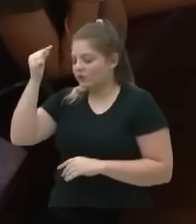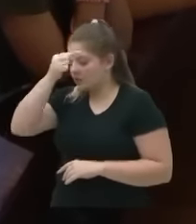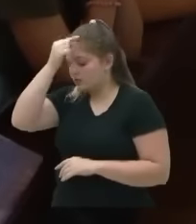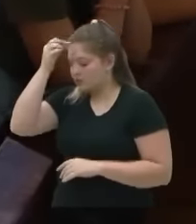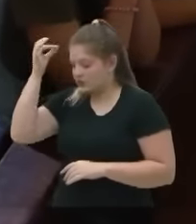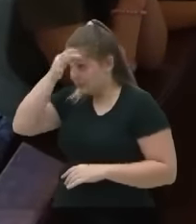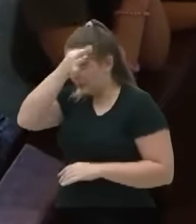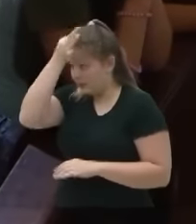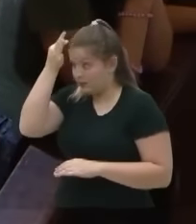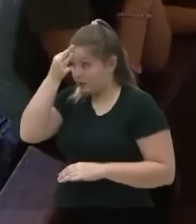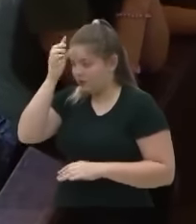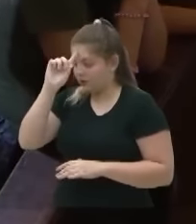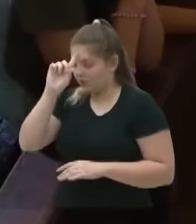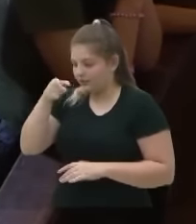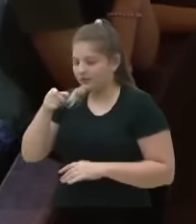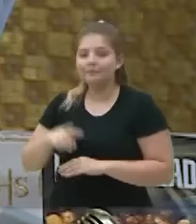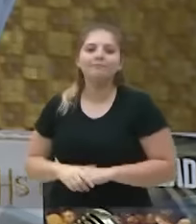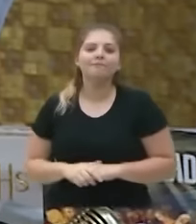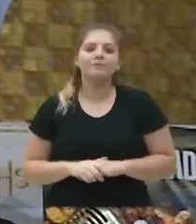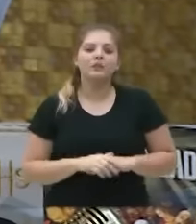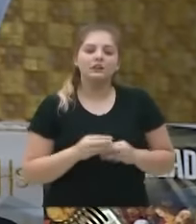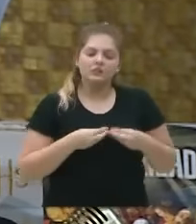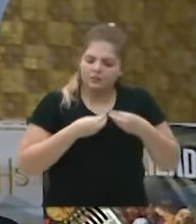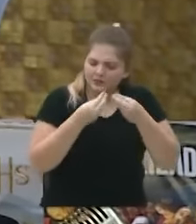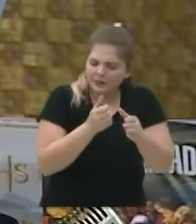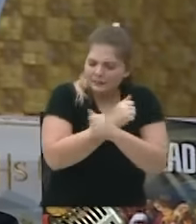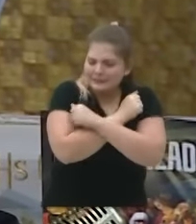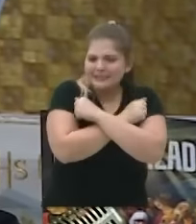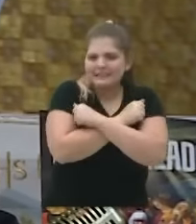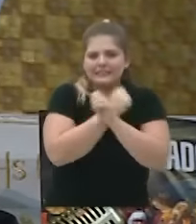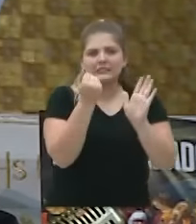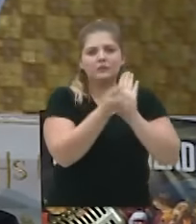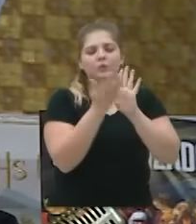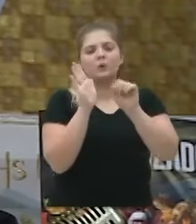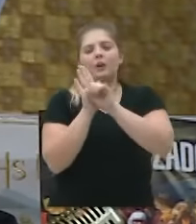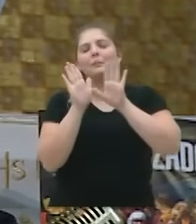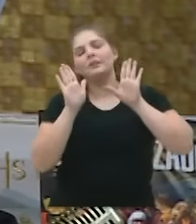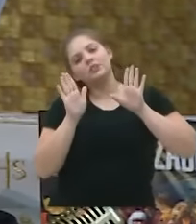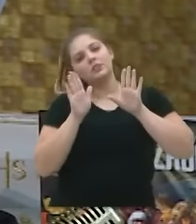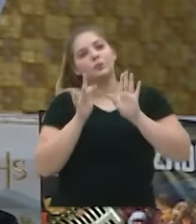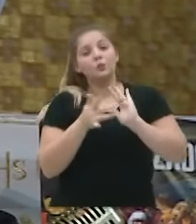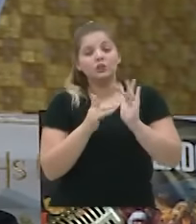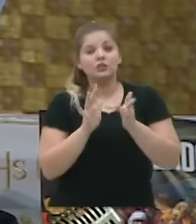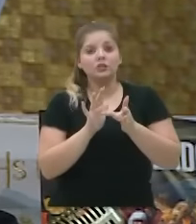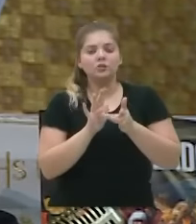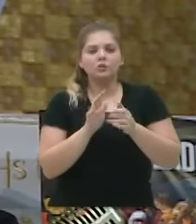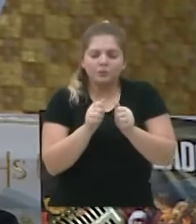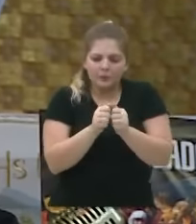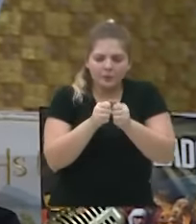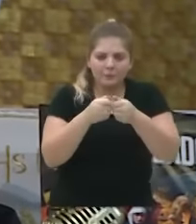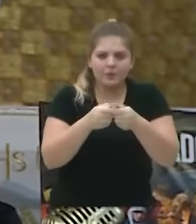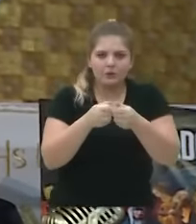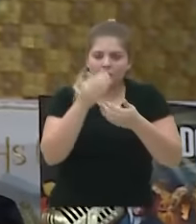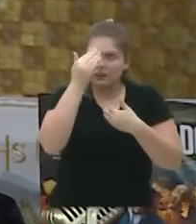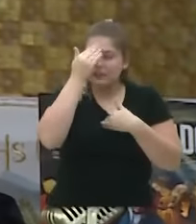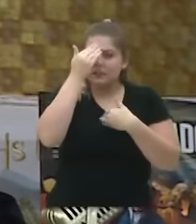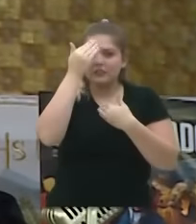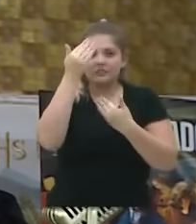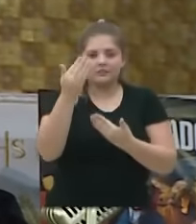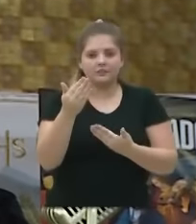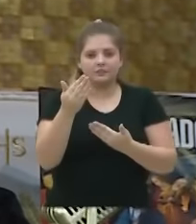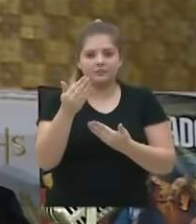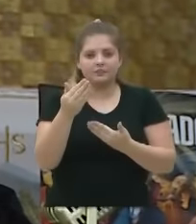vosso Espírito Santo. Estando para ser entregue, abraçando livremente a paixão, Jesus tomou o pão, pronunciou a bênção